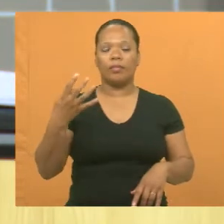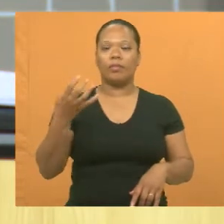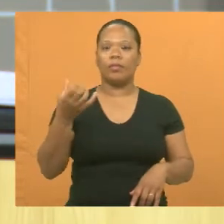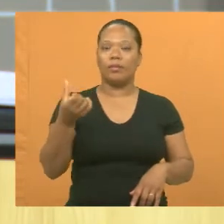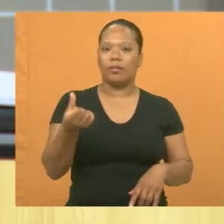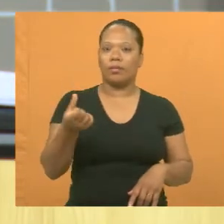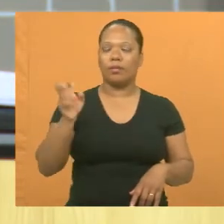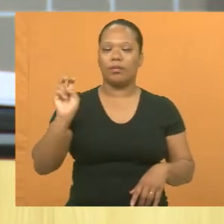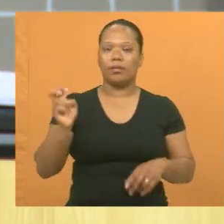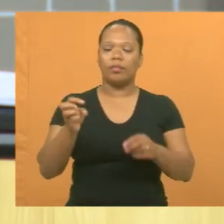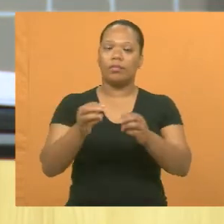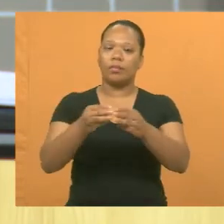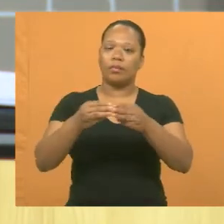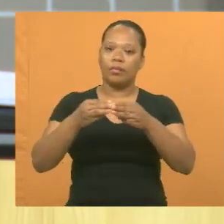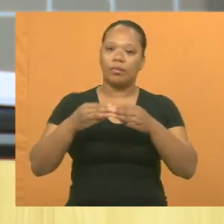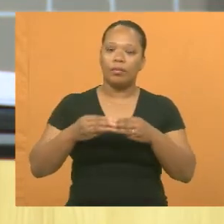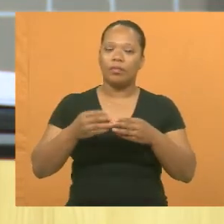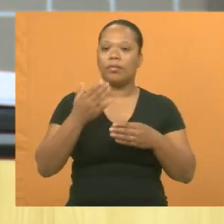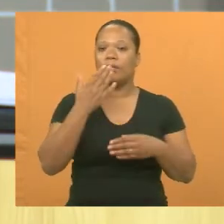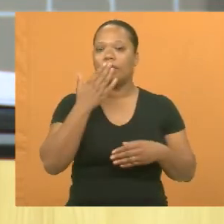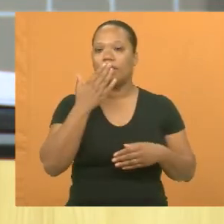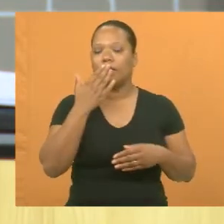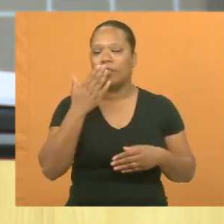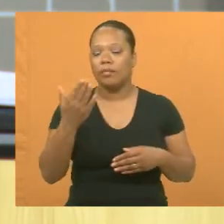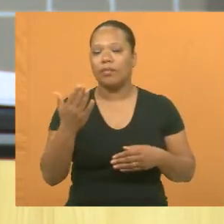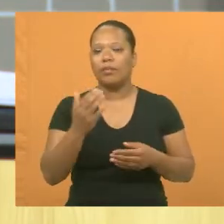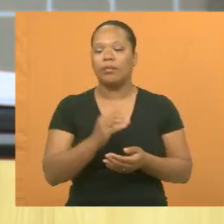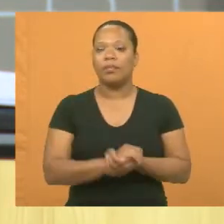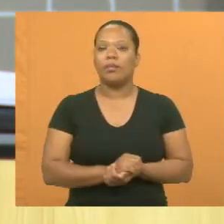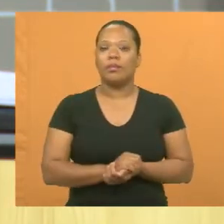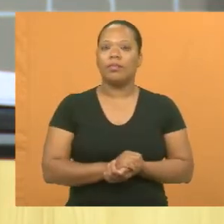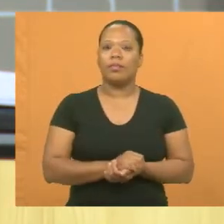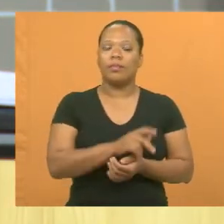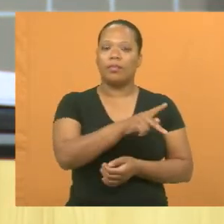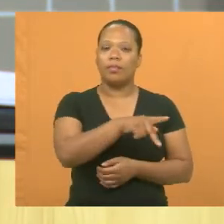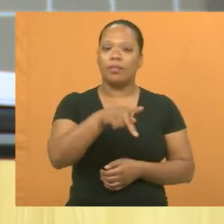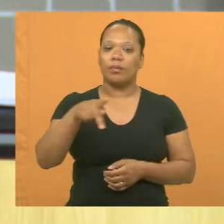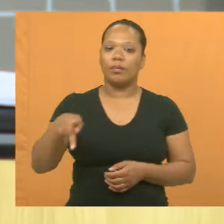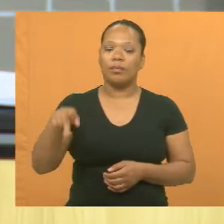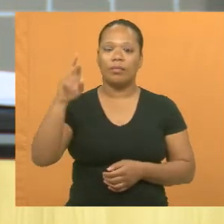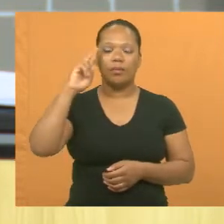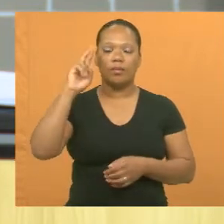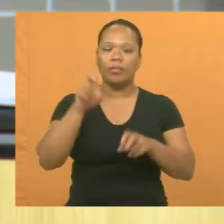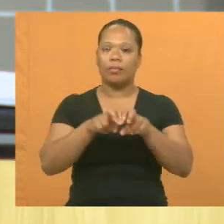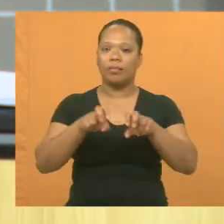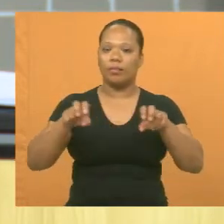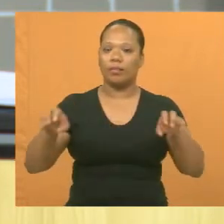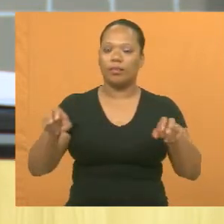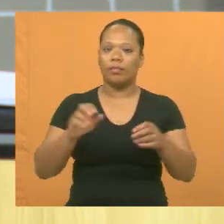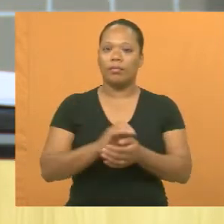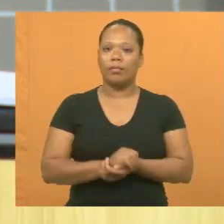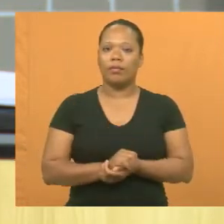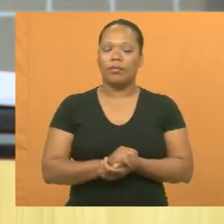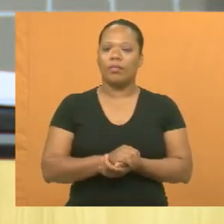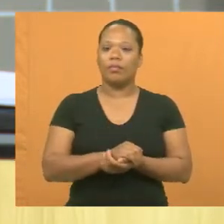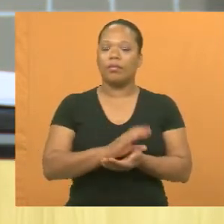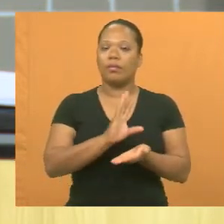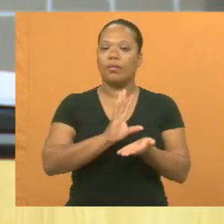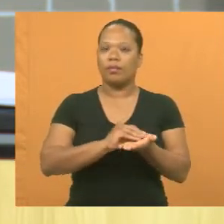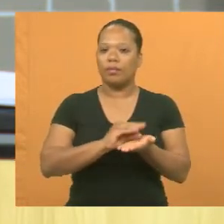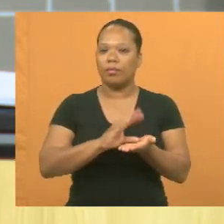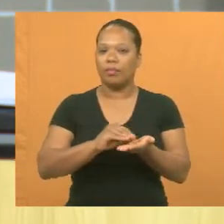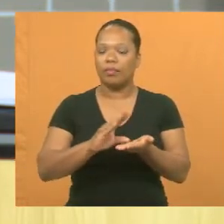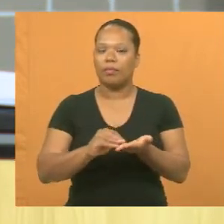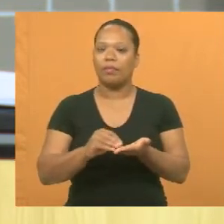465, requeremos a excelentíssima senhora presidente desta casa, cumpridas as formalidades regimentais, seja constado na ata dos trabalhos dessa